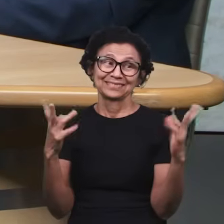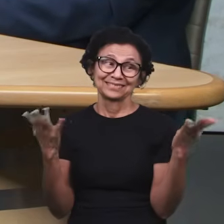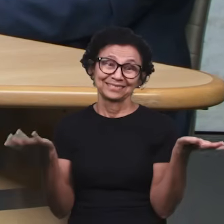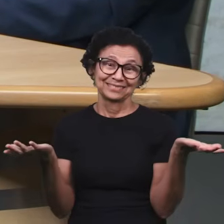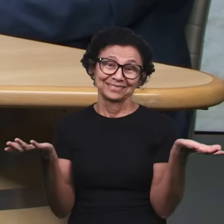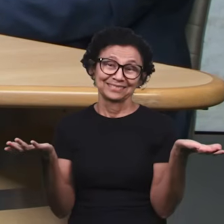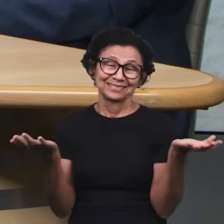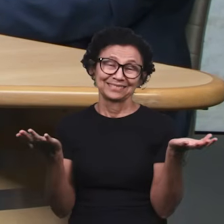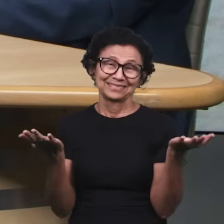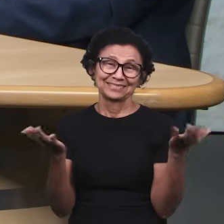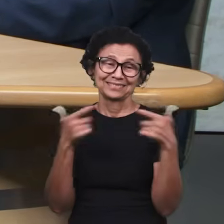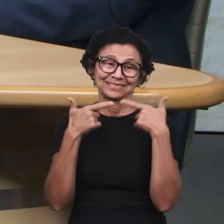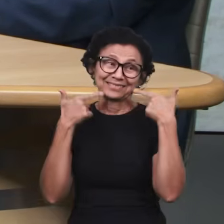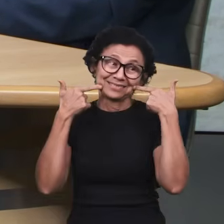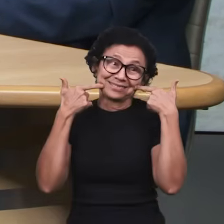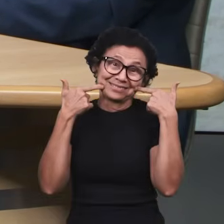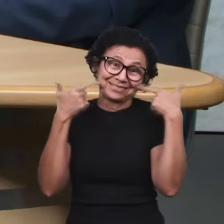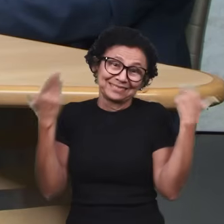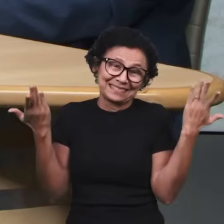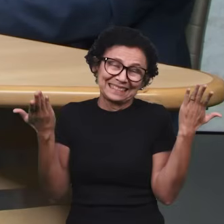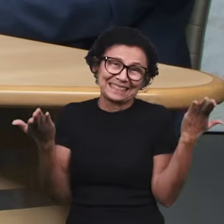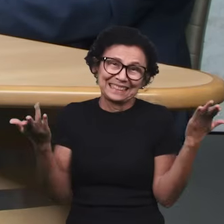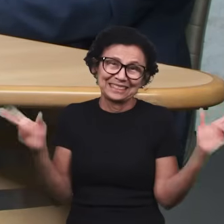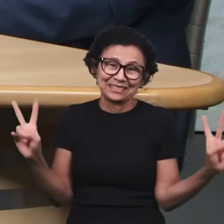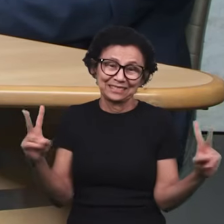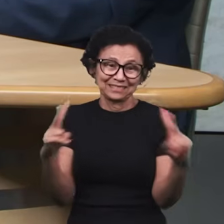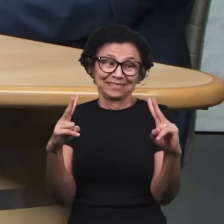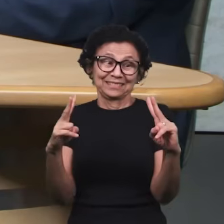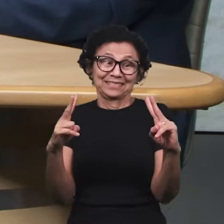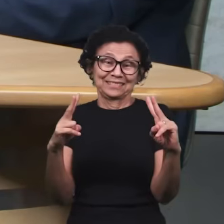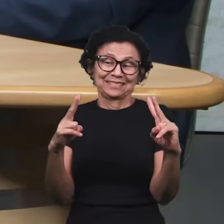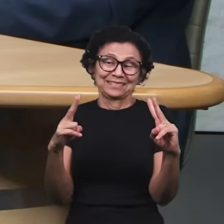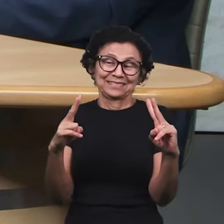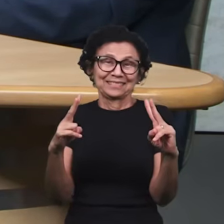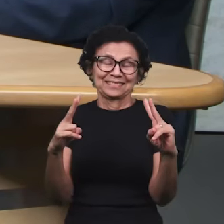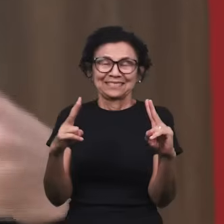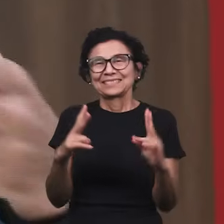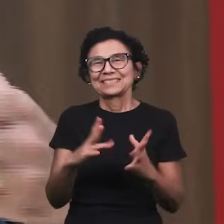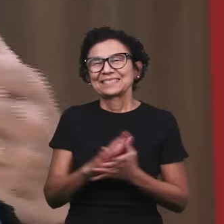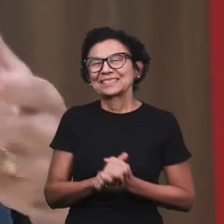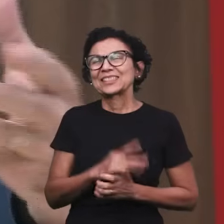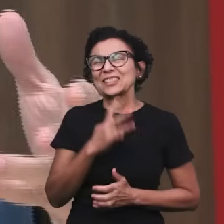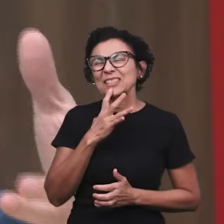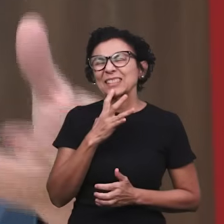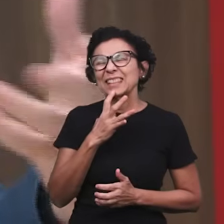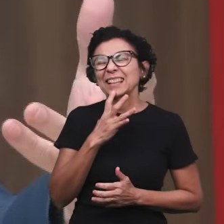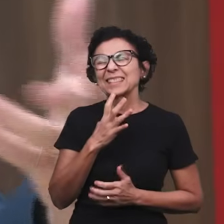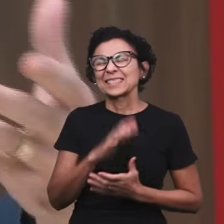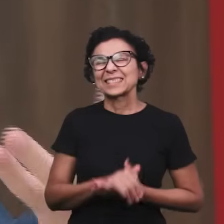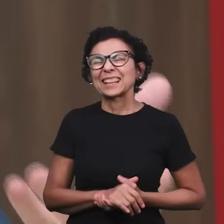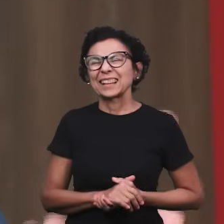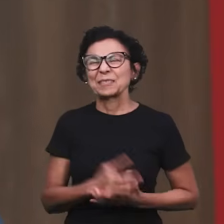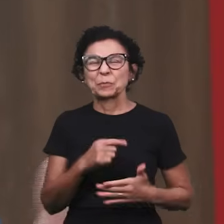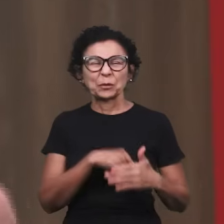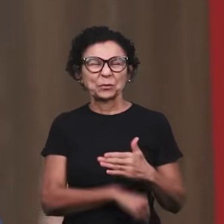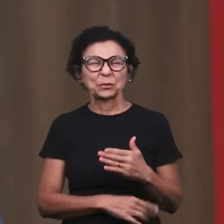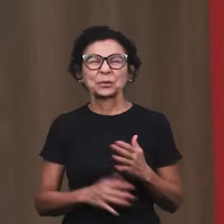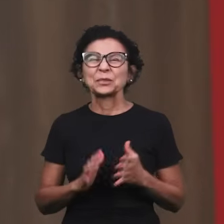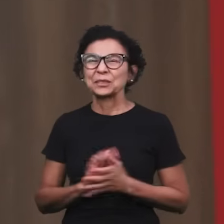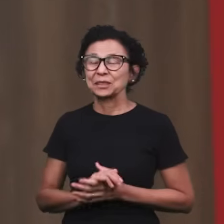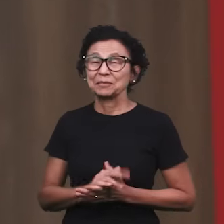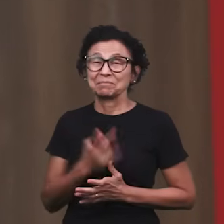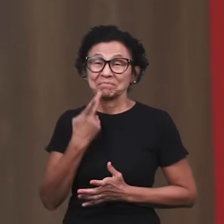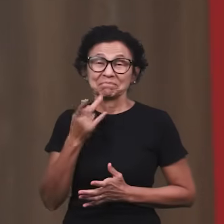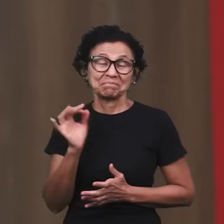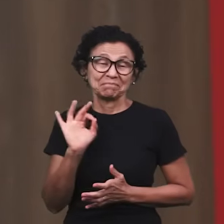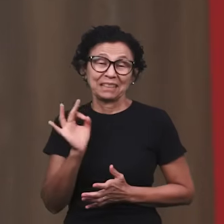outro e dar um sorriso. E a gente fala, gente, e é no olhar que eles já se conhecem. Então, tamanho é o amor e o conhecimento de um pro outro, que não tem